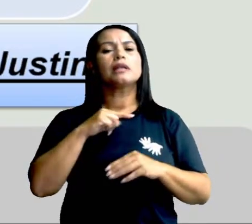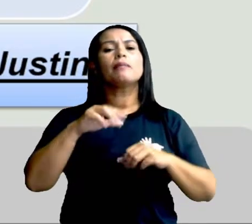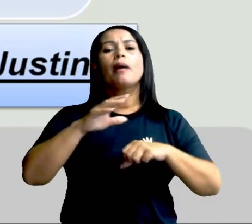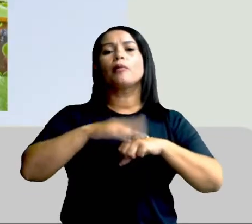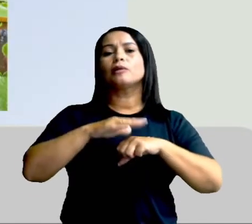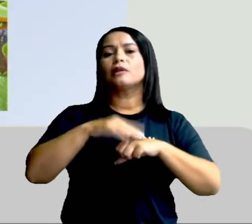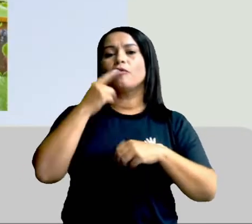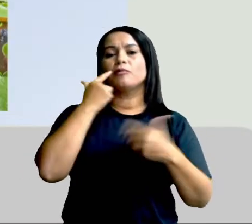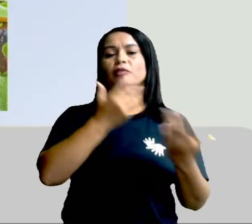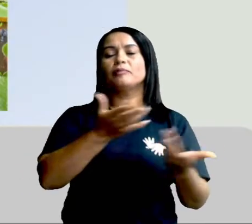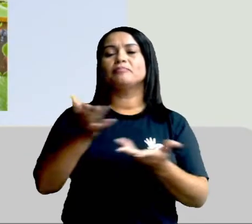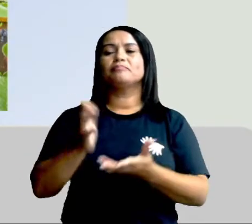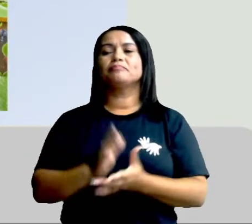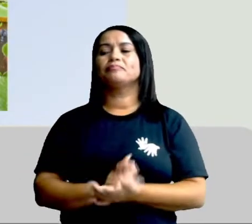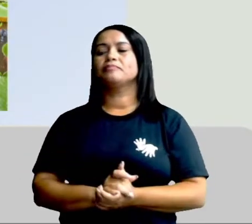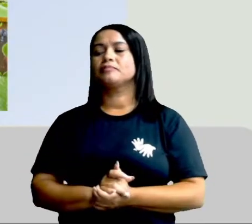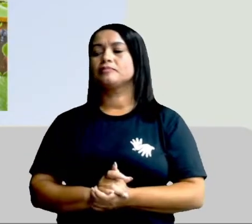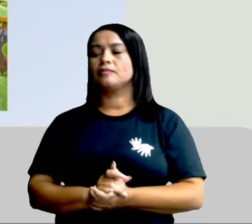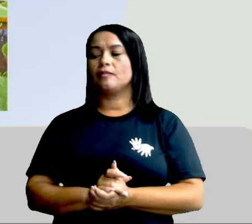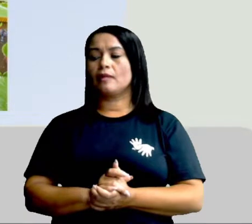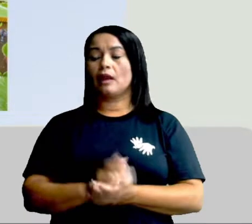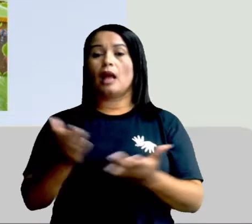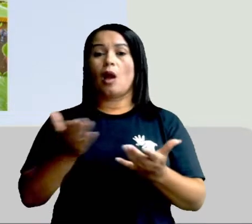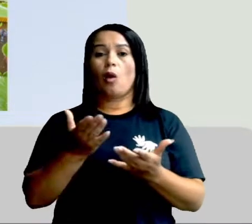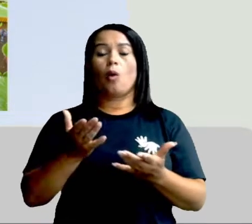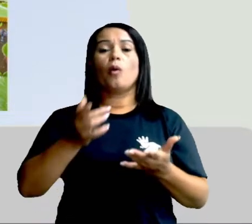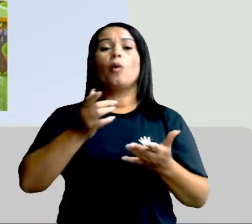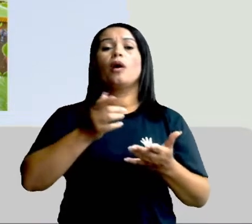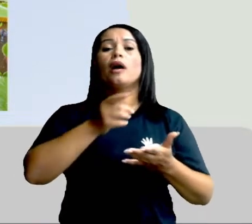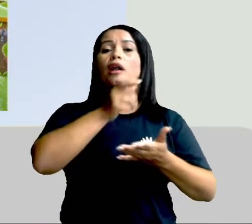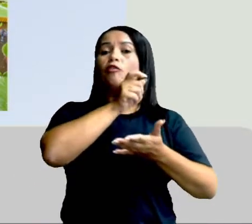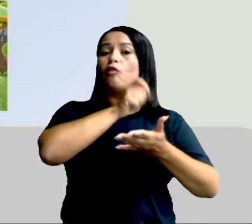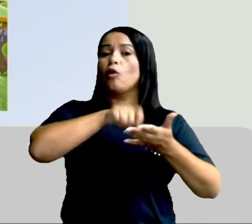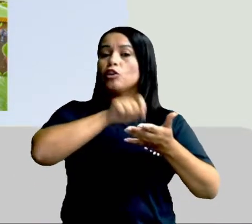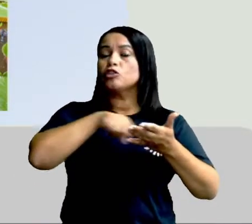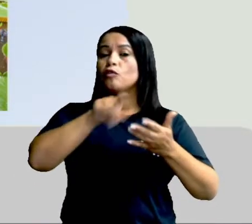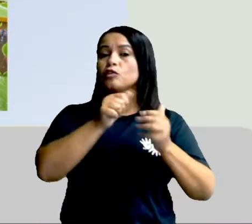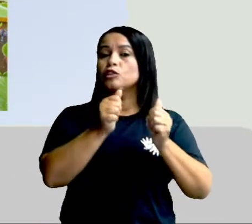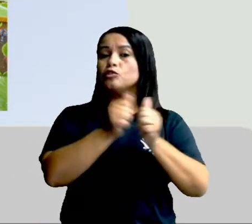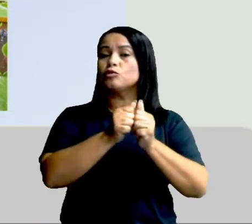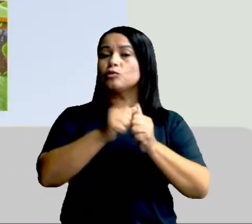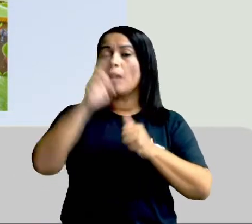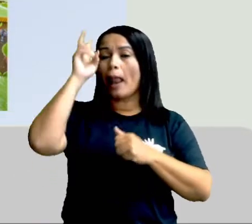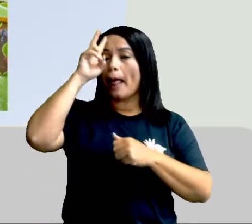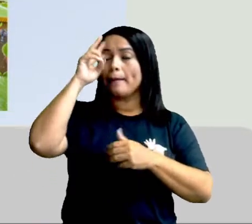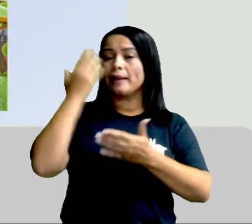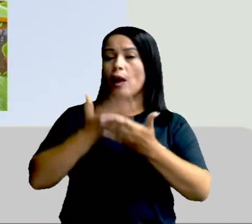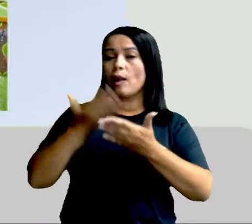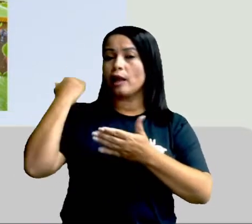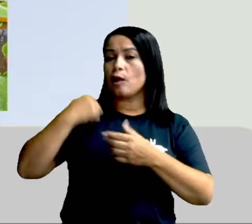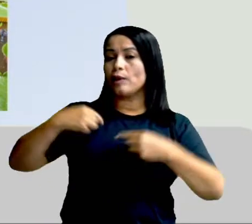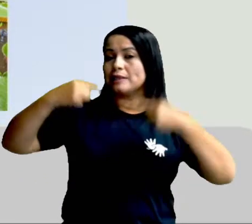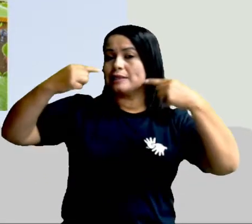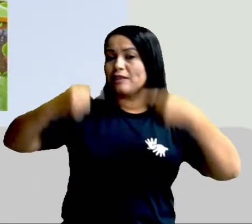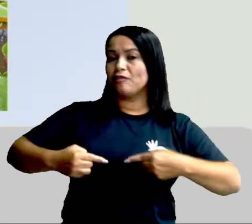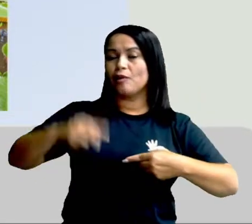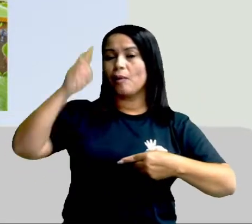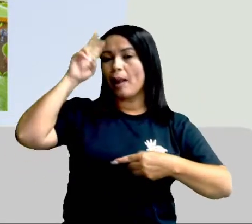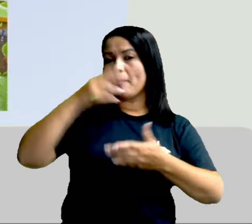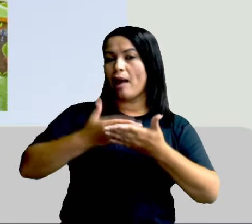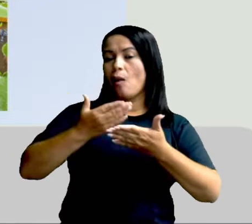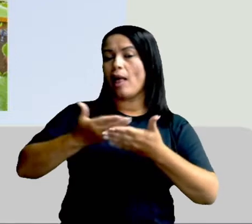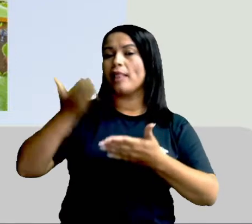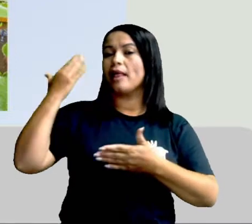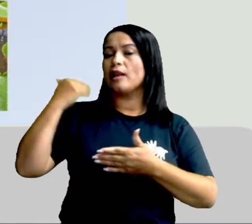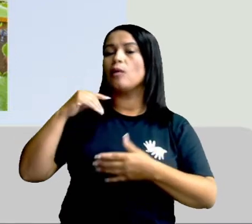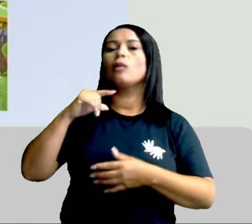sentido. Então vamos lá. Vou corrigir com vocês, falar um pouquinho sobre o desafio da nossa aula anterior. Então na aula